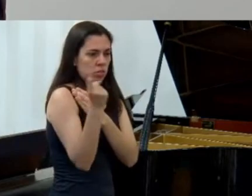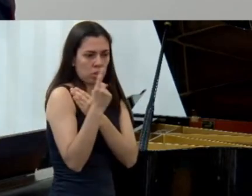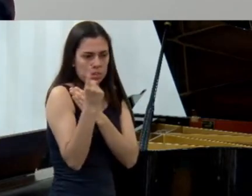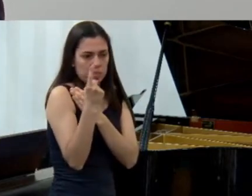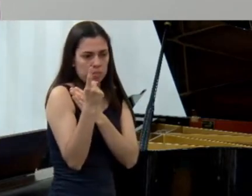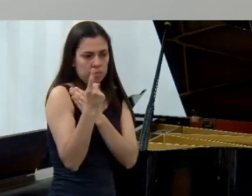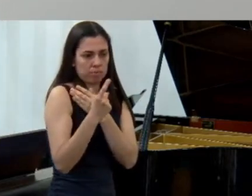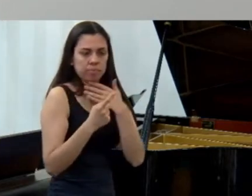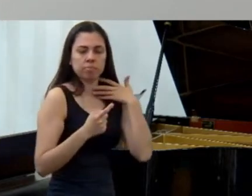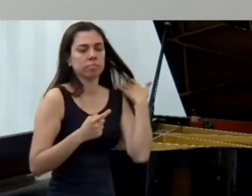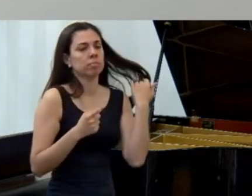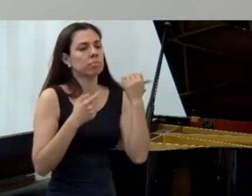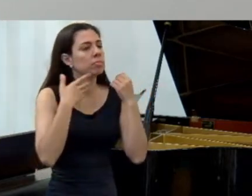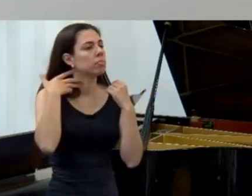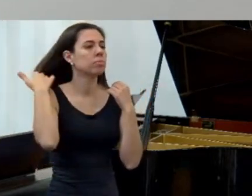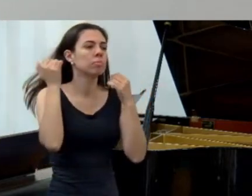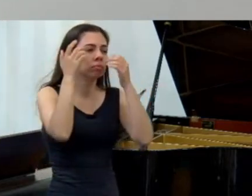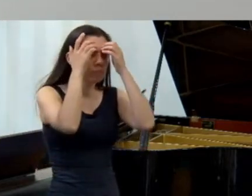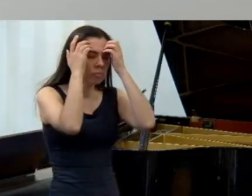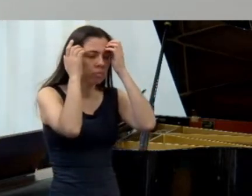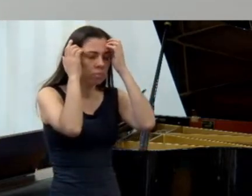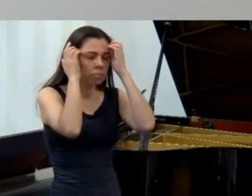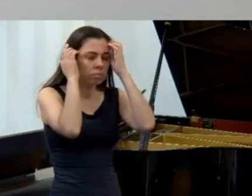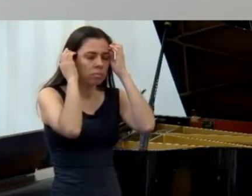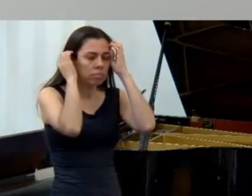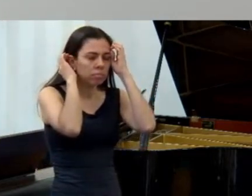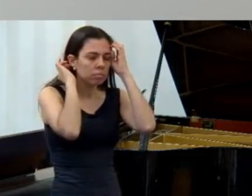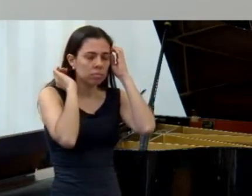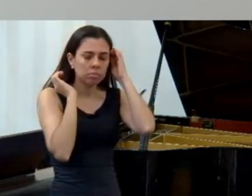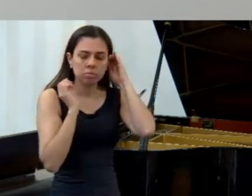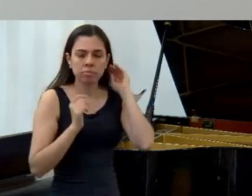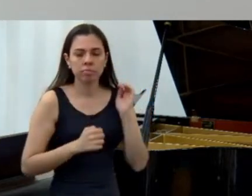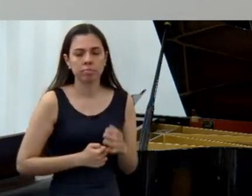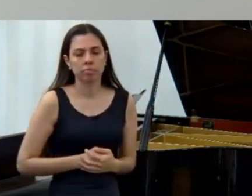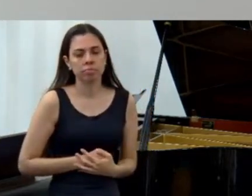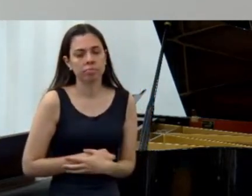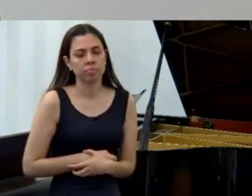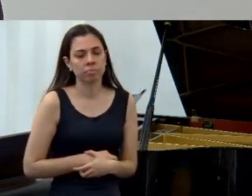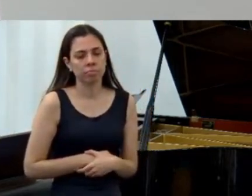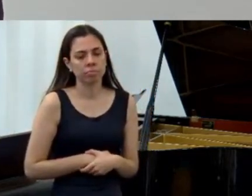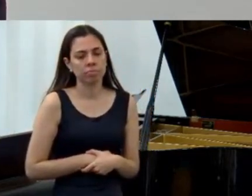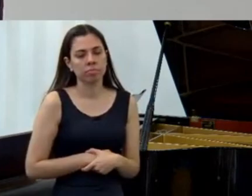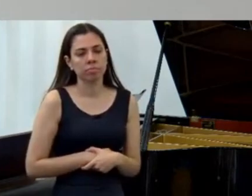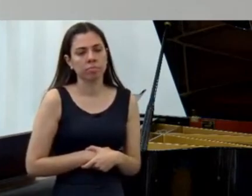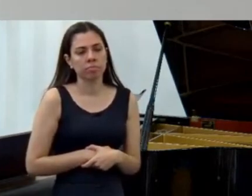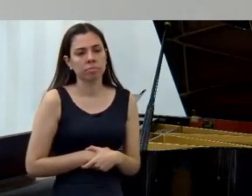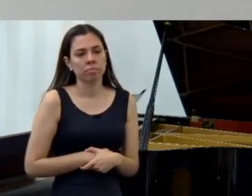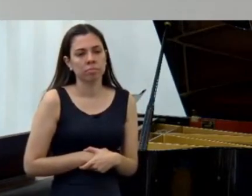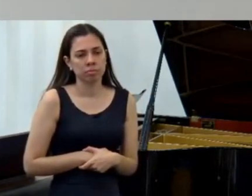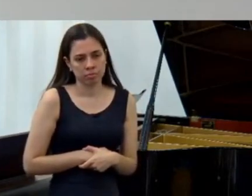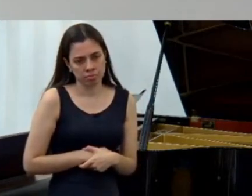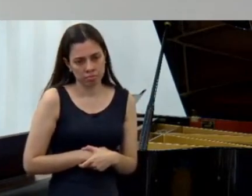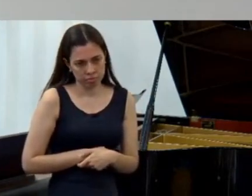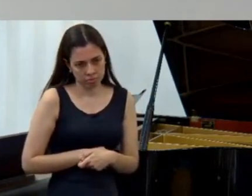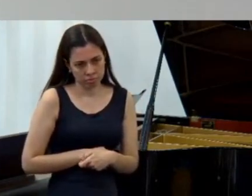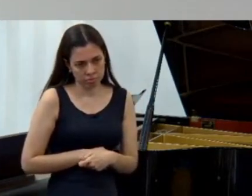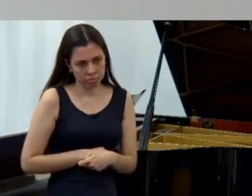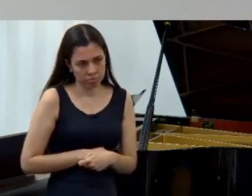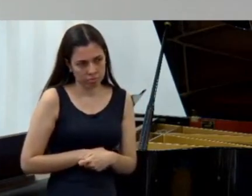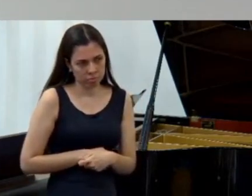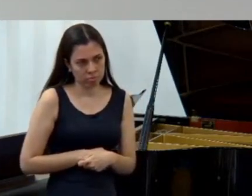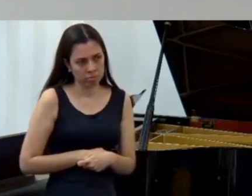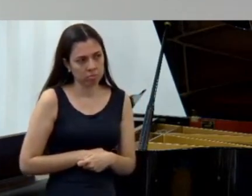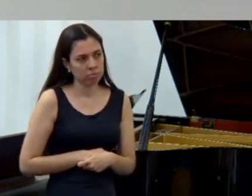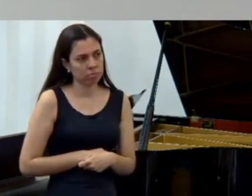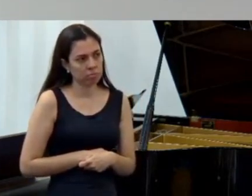A primeira lição, o primeiro ensino que nós tiramos desse texto, que nós precisamos entender,